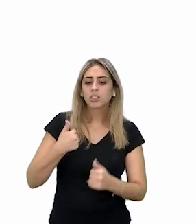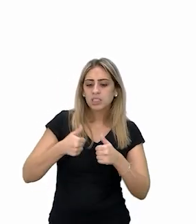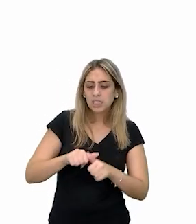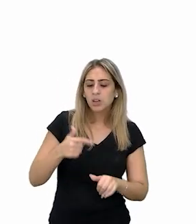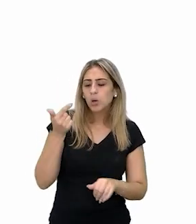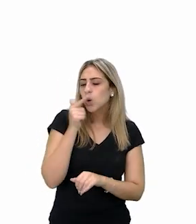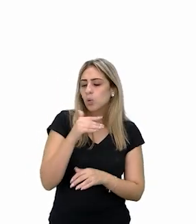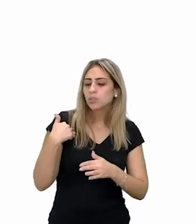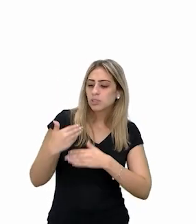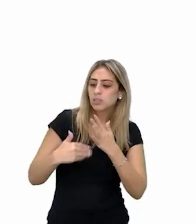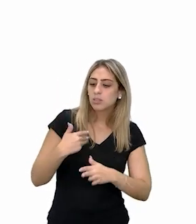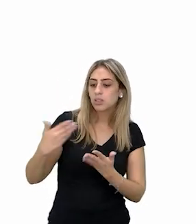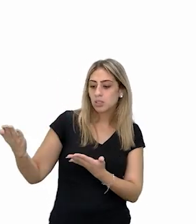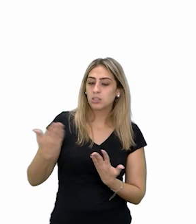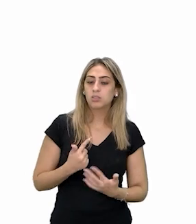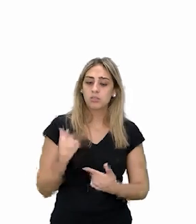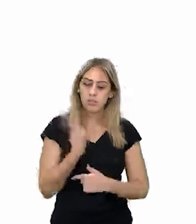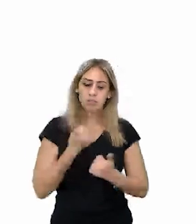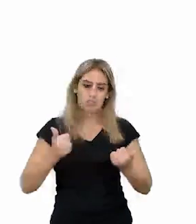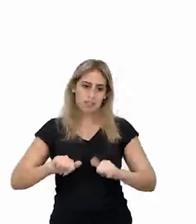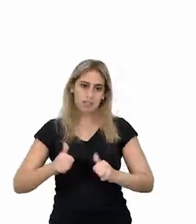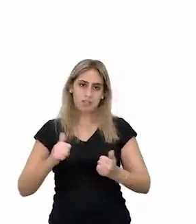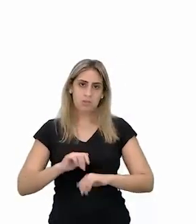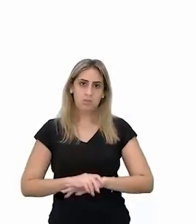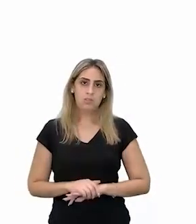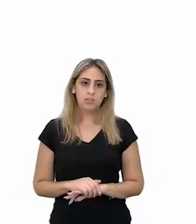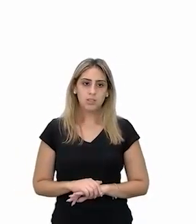conseguindo trazer nas nossas avaliações.